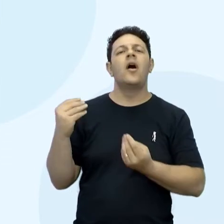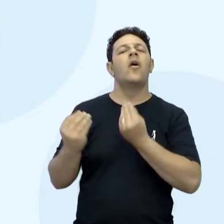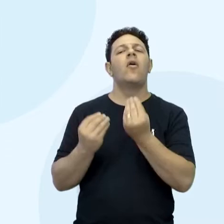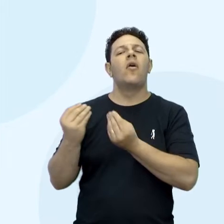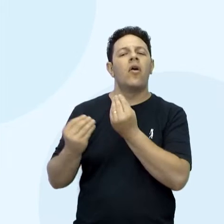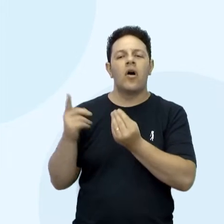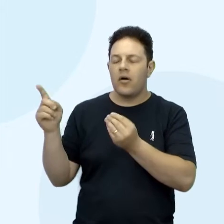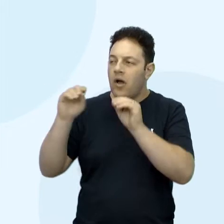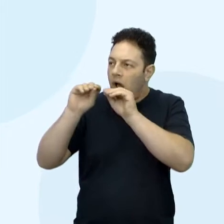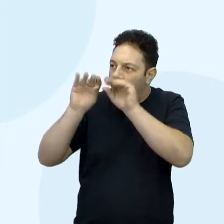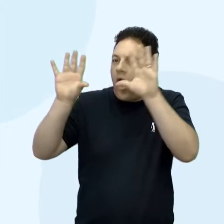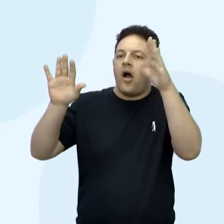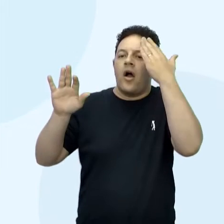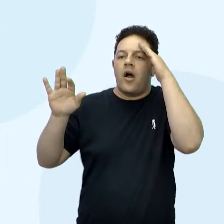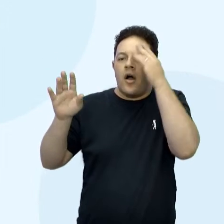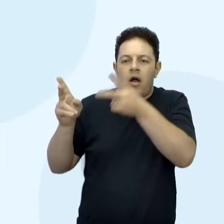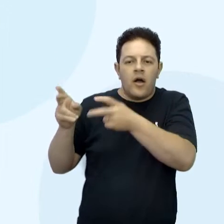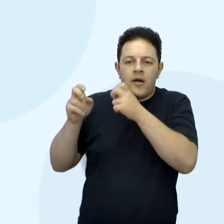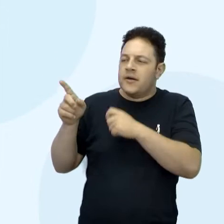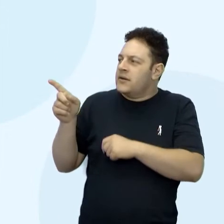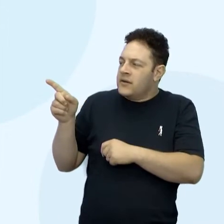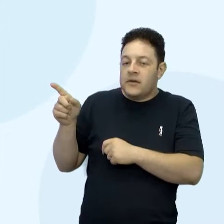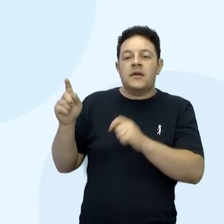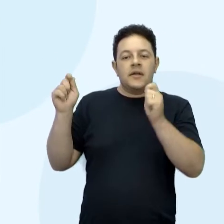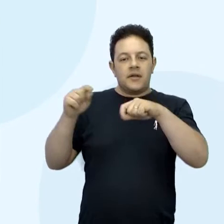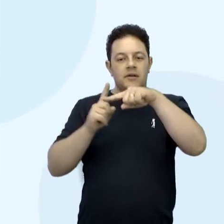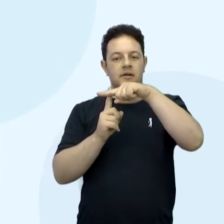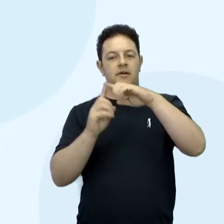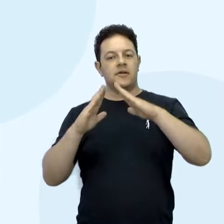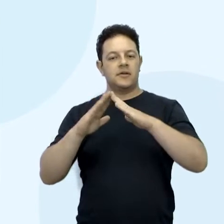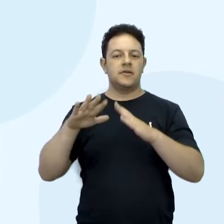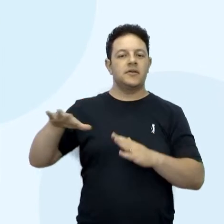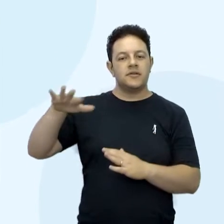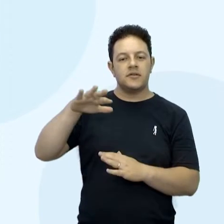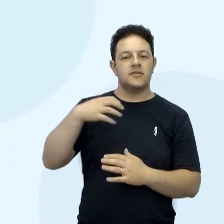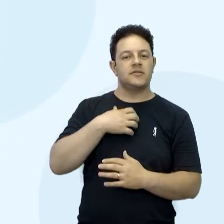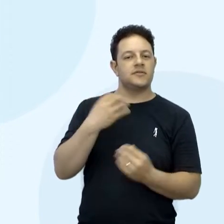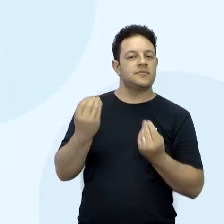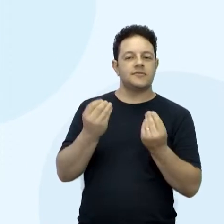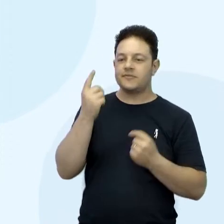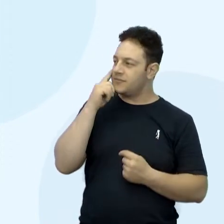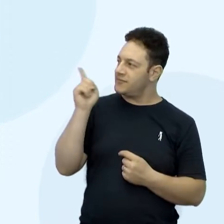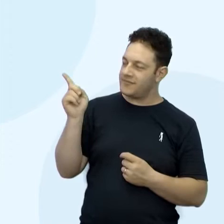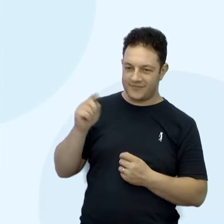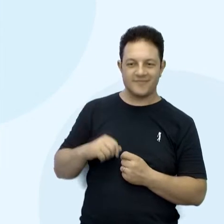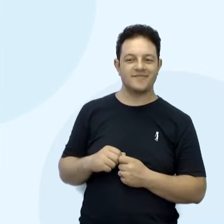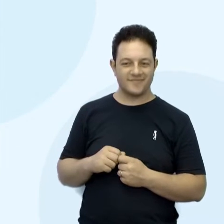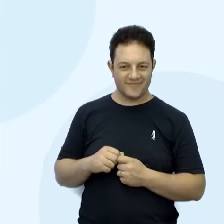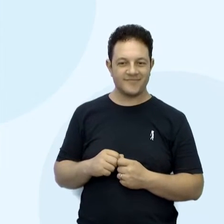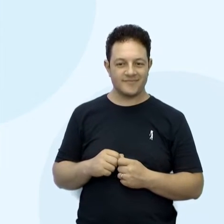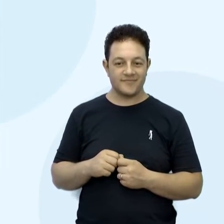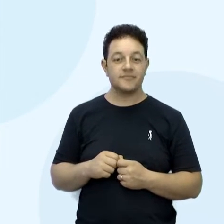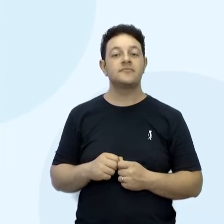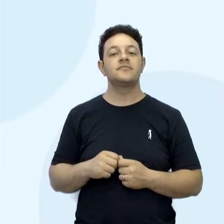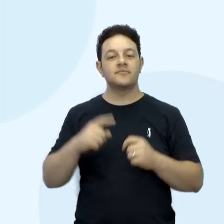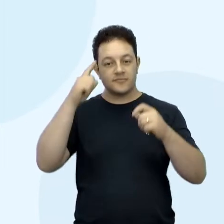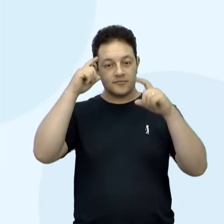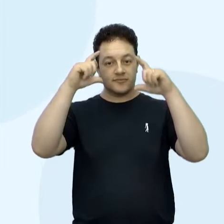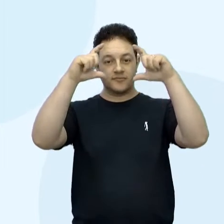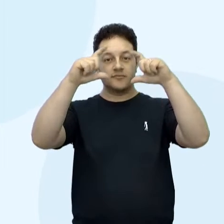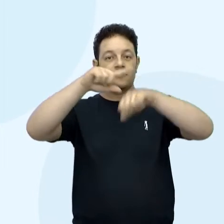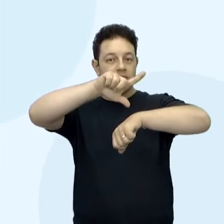com mais nitidez, né? A gente consegue perceber com mais nitidez como são as características da igreja, né? Então o reloginho